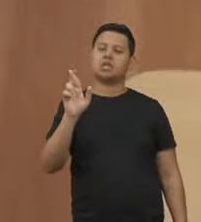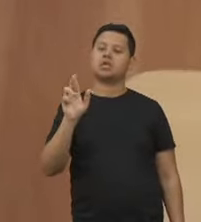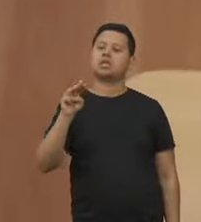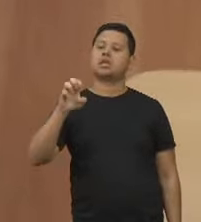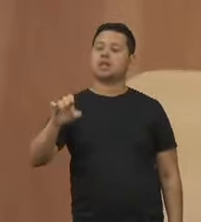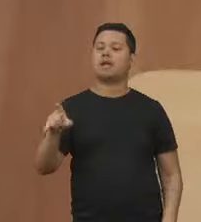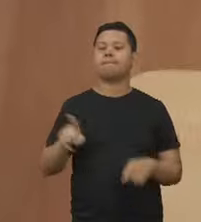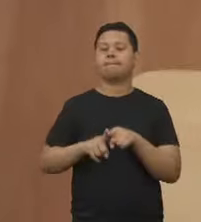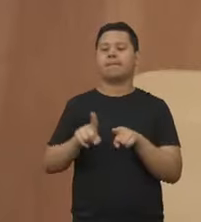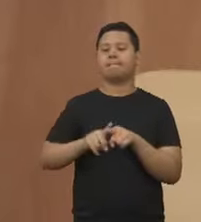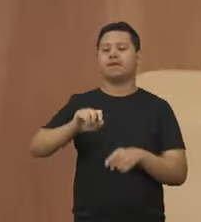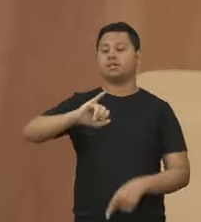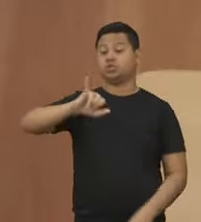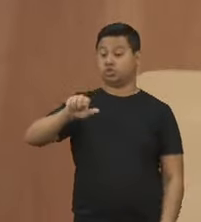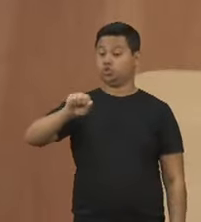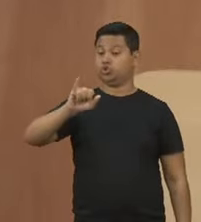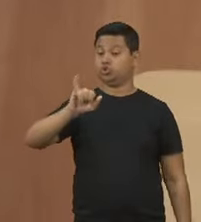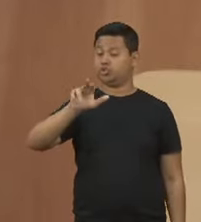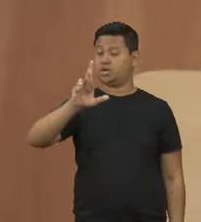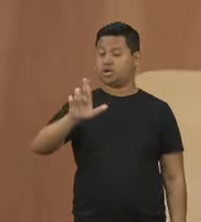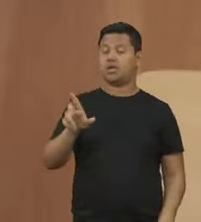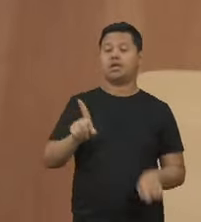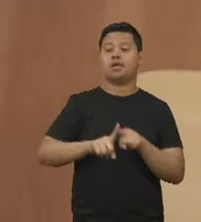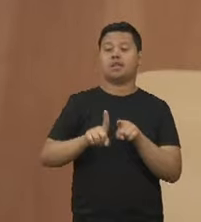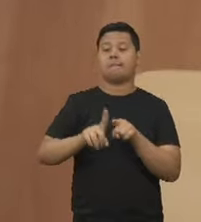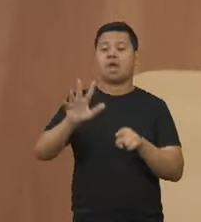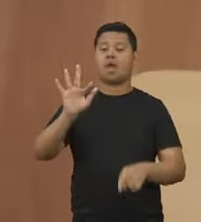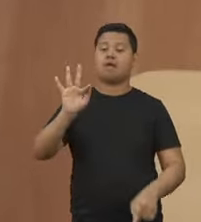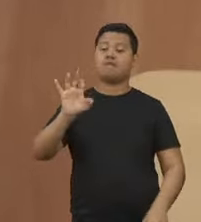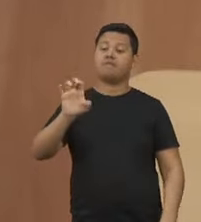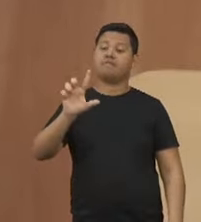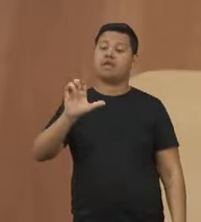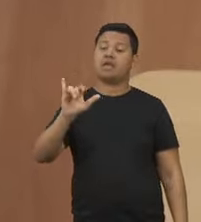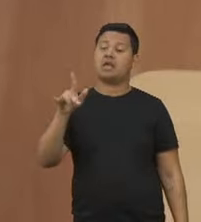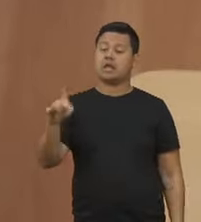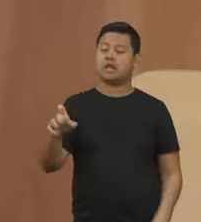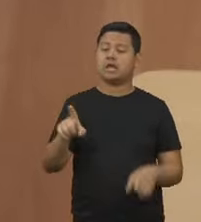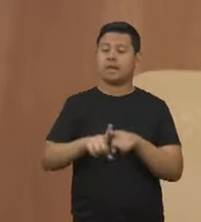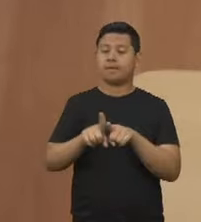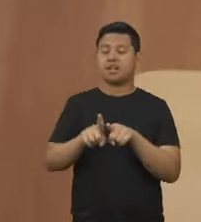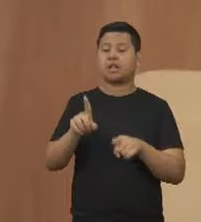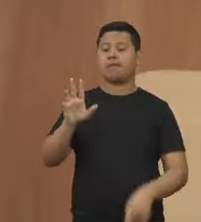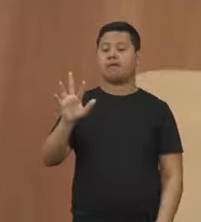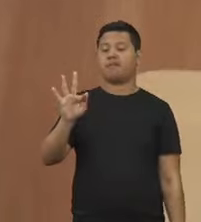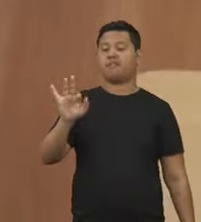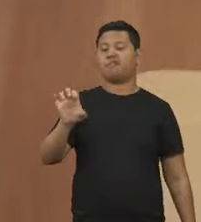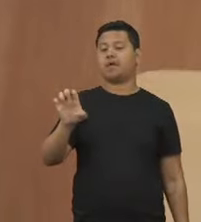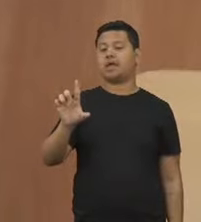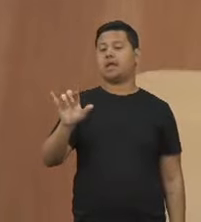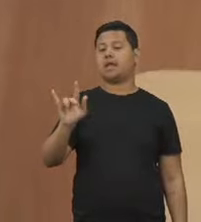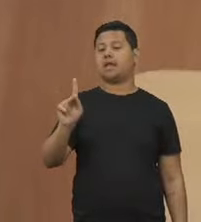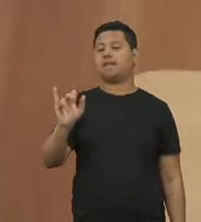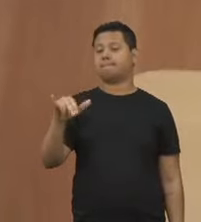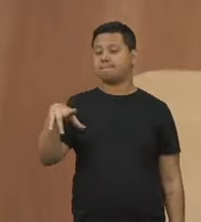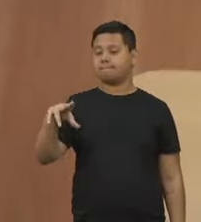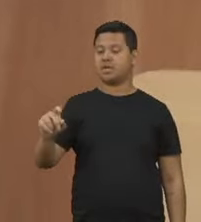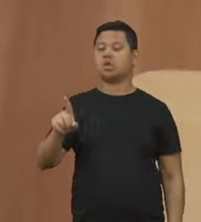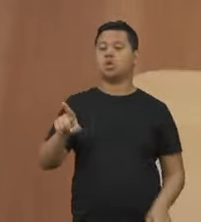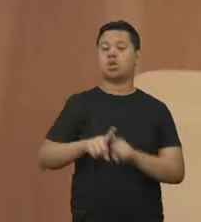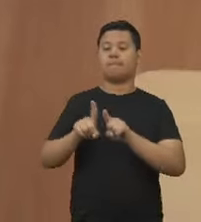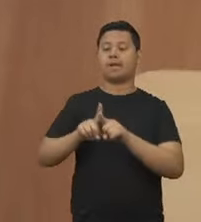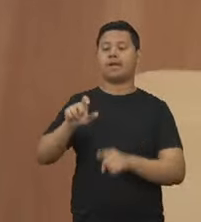Negão, o Jairzinho Domador, o Felipe, que agora vai ser papai, o Felipinho, meu compadre